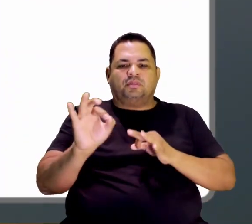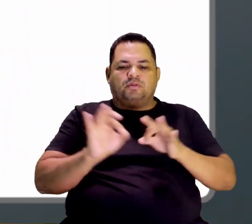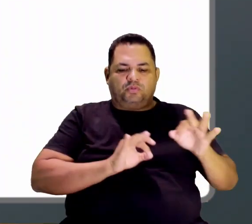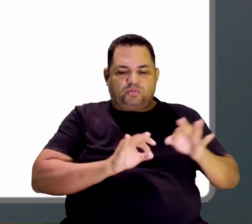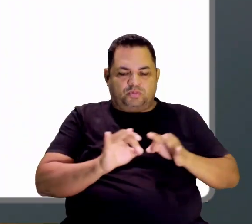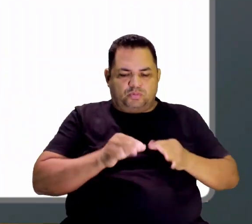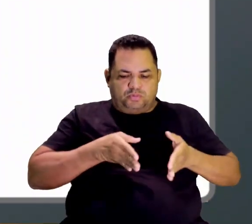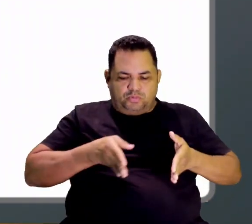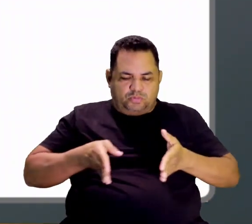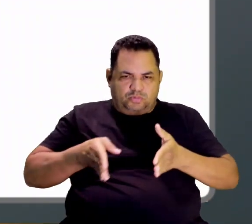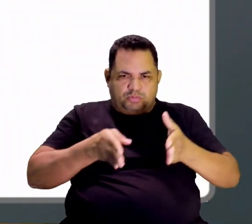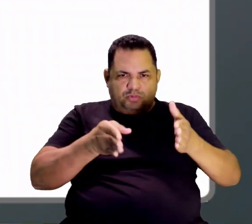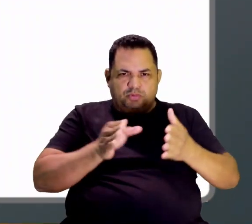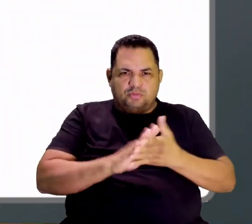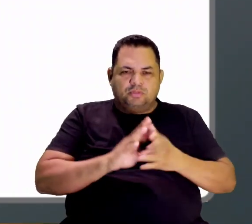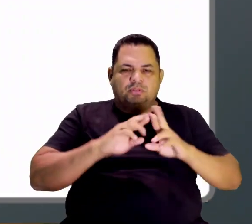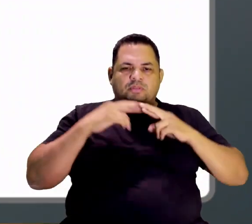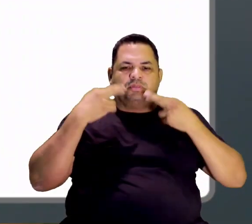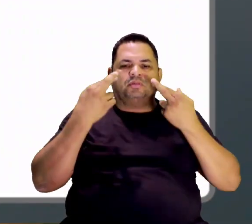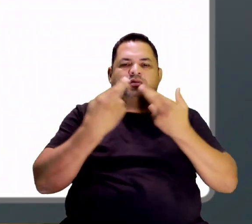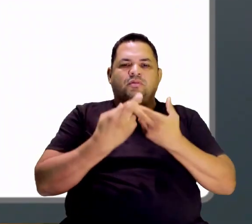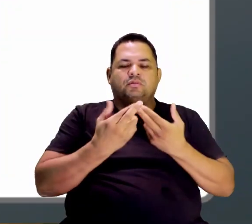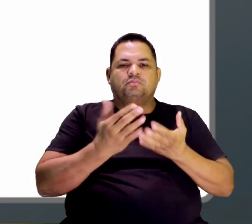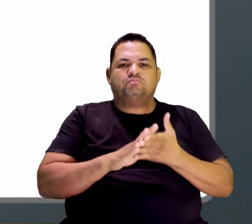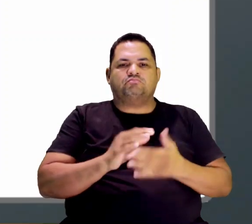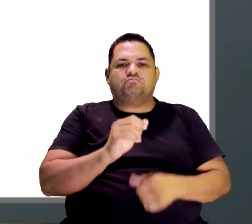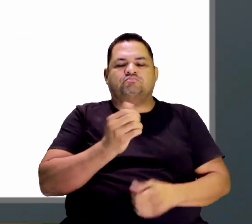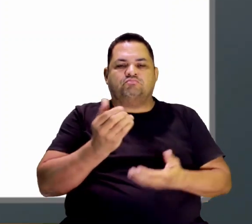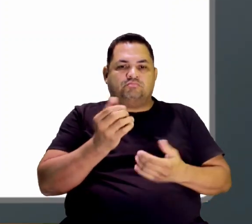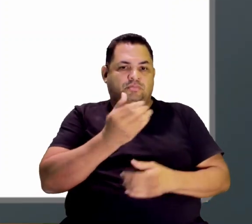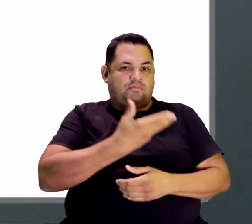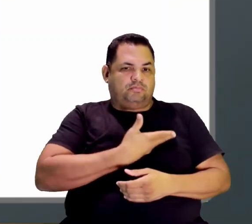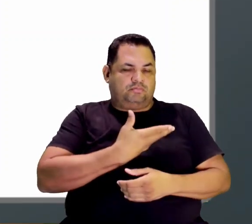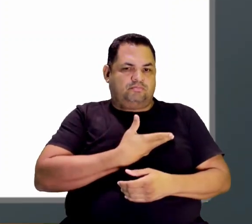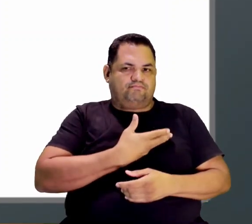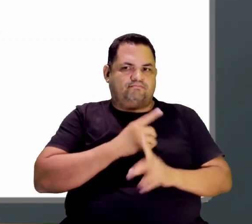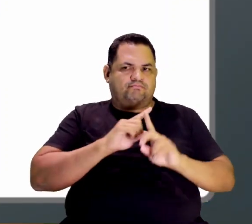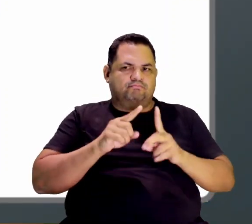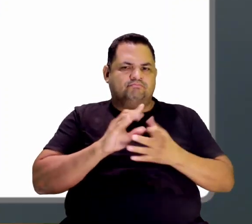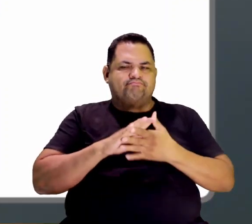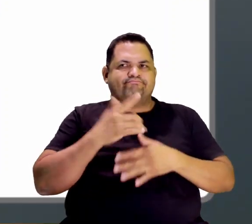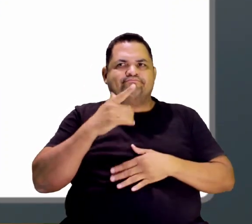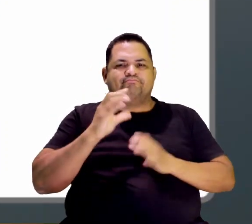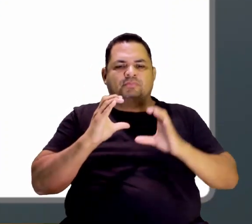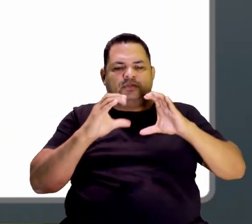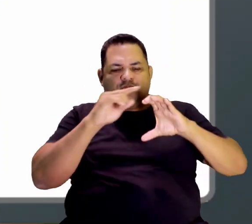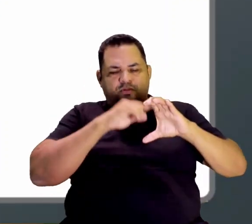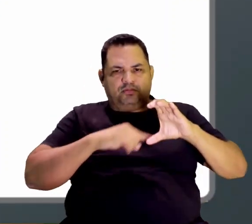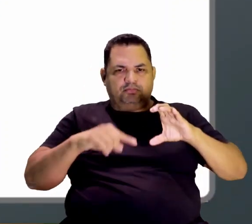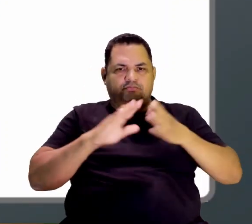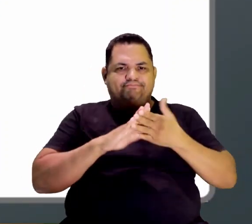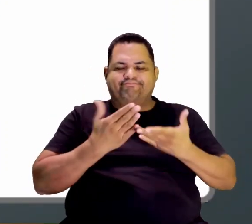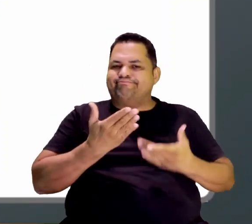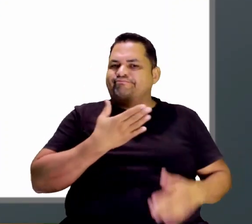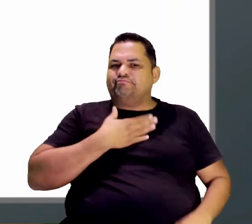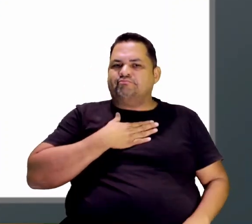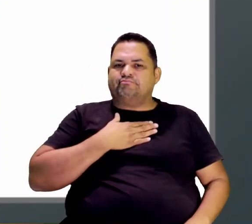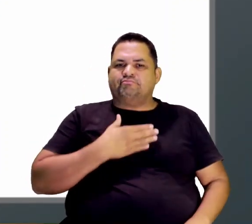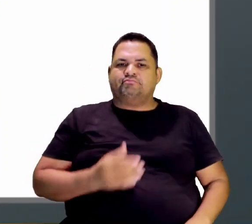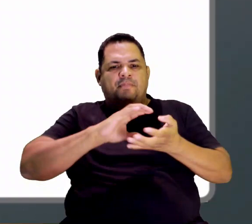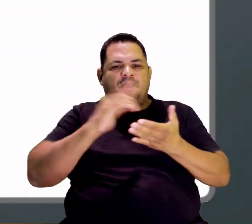pouco mais sobre os fundamentos, de saber um pouco mais sobre técnicas, tá? Mas eu já te adianto que eu tenho, lá no final da nossa